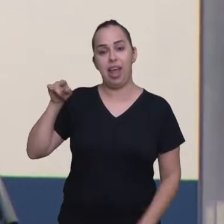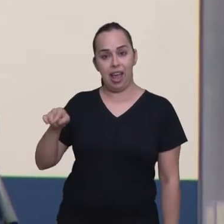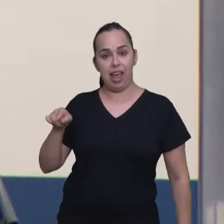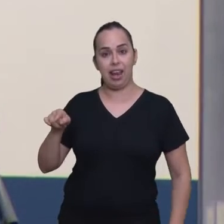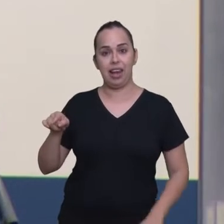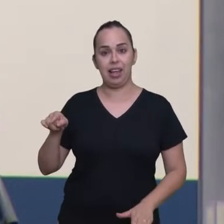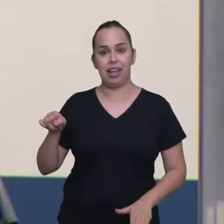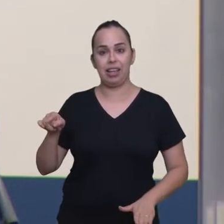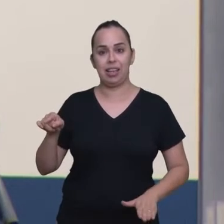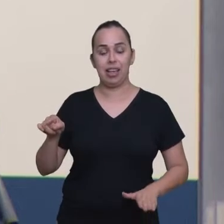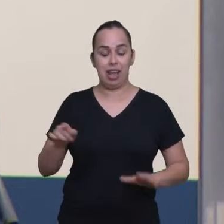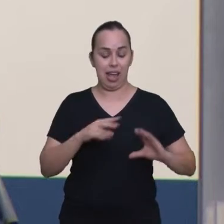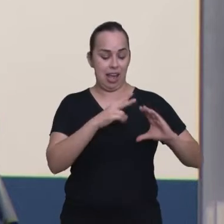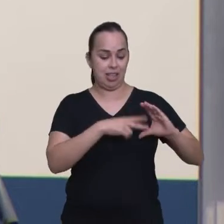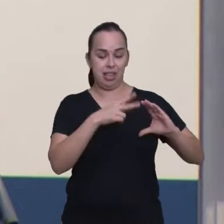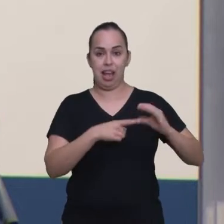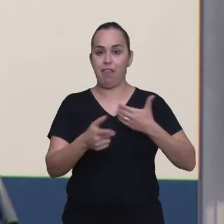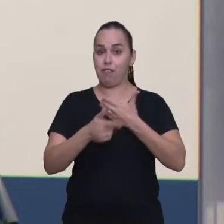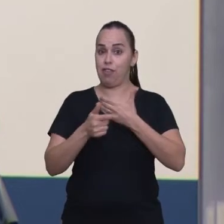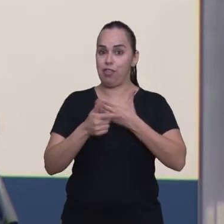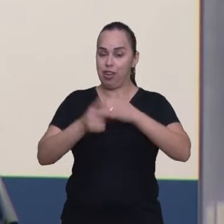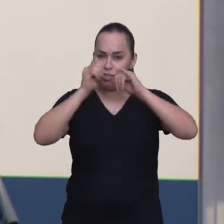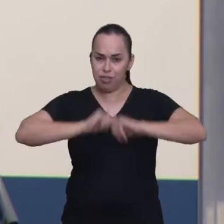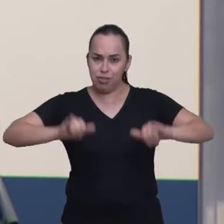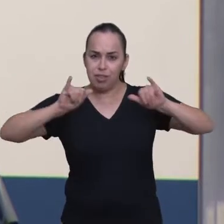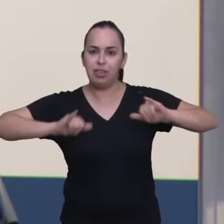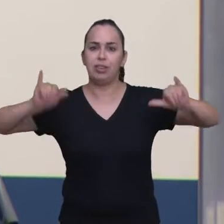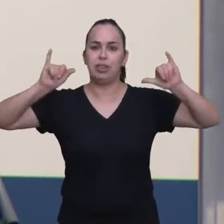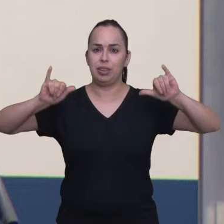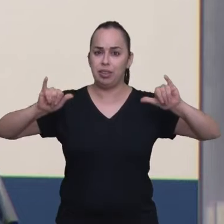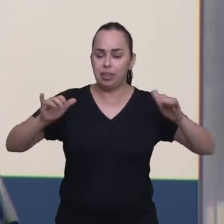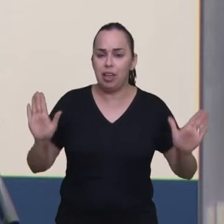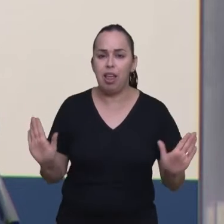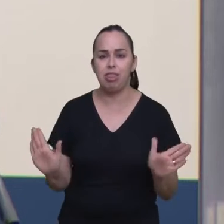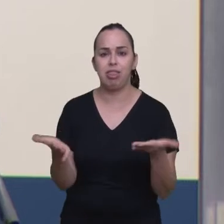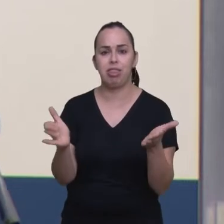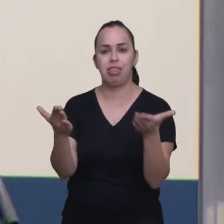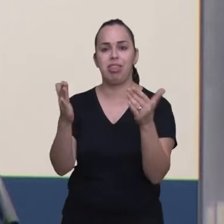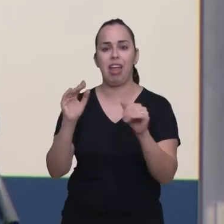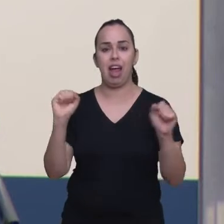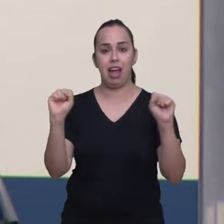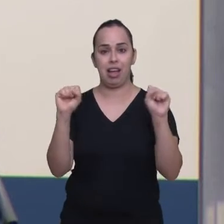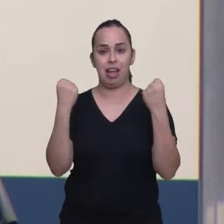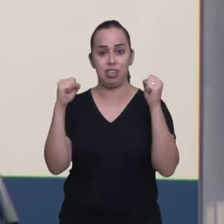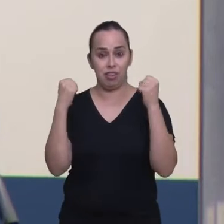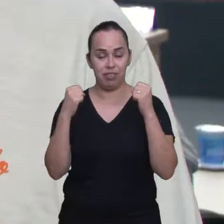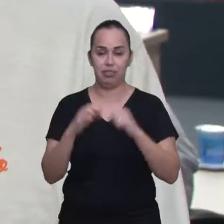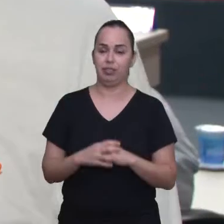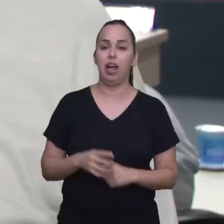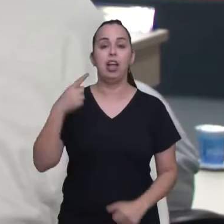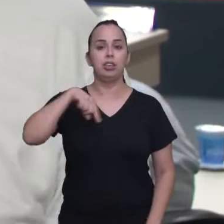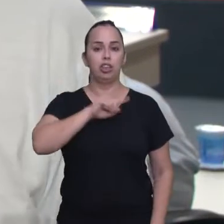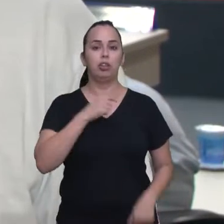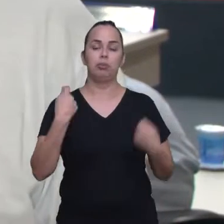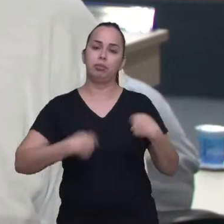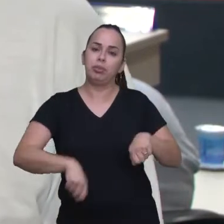ele, é papel da Câmara ajudar na divulgação de programas e eventos que incentivem a atividade física.